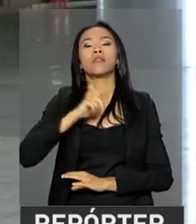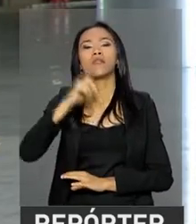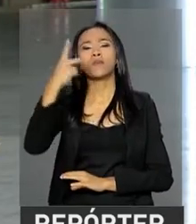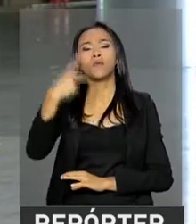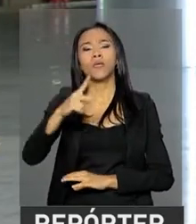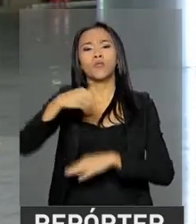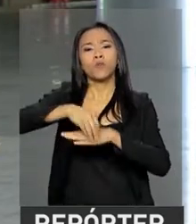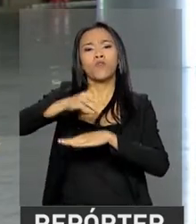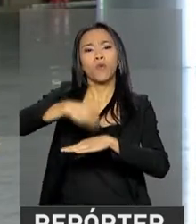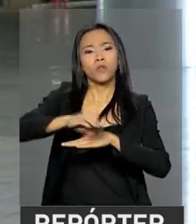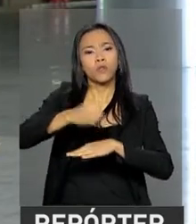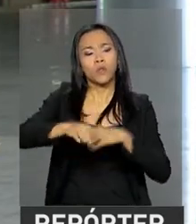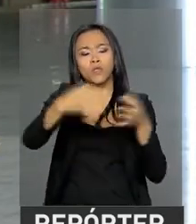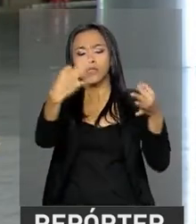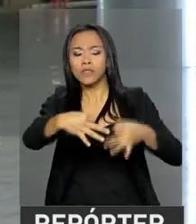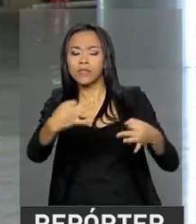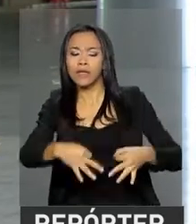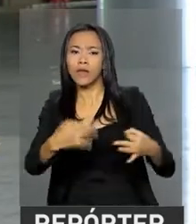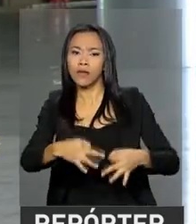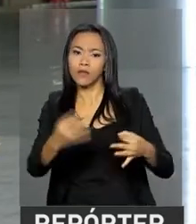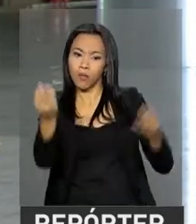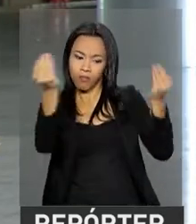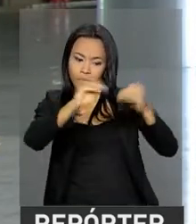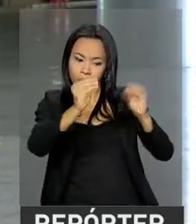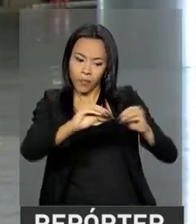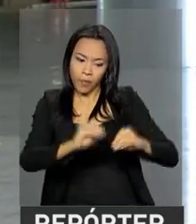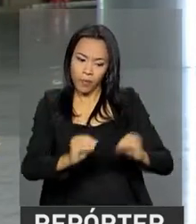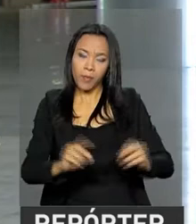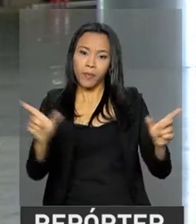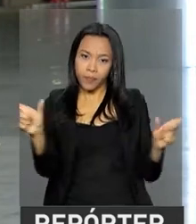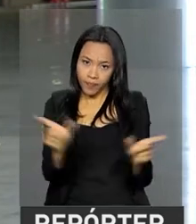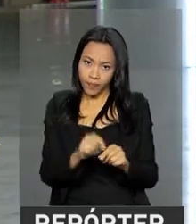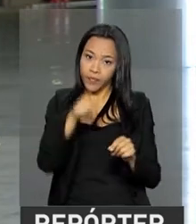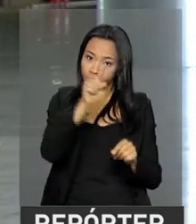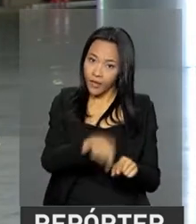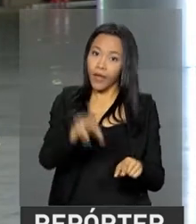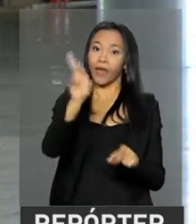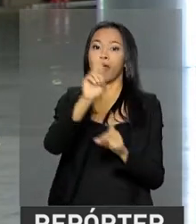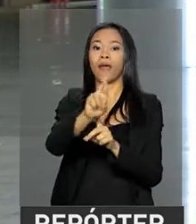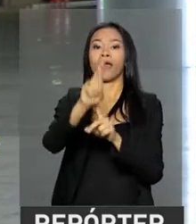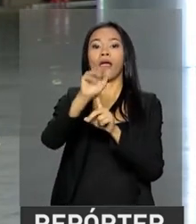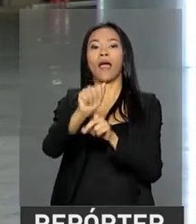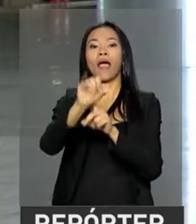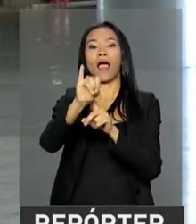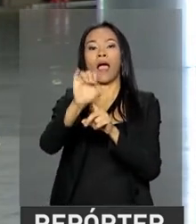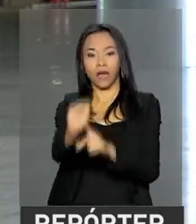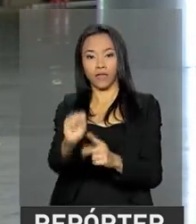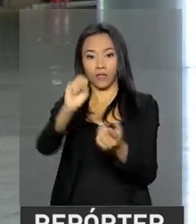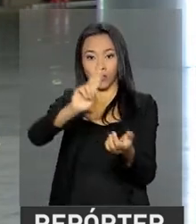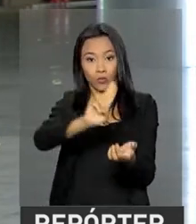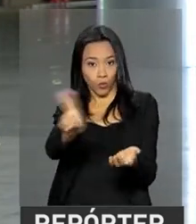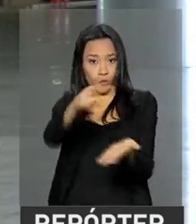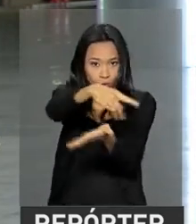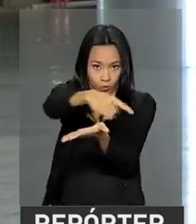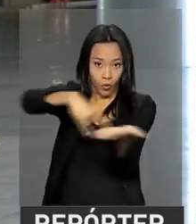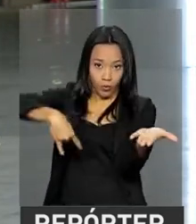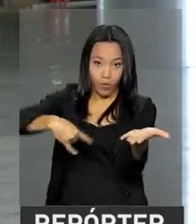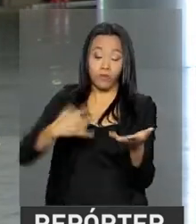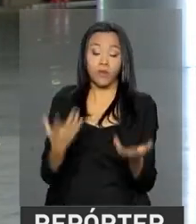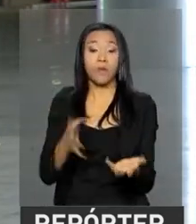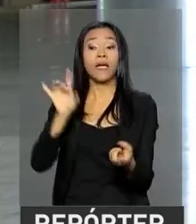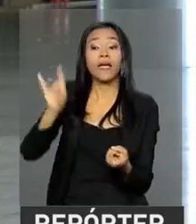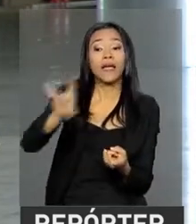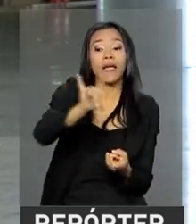corretamente pelo empregador na relação anual de informações sociais rais a quantia recebida por cada trabalhador